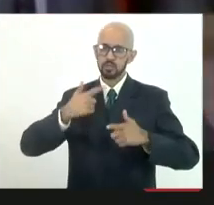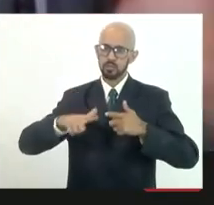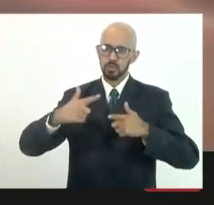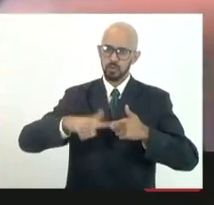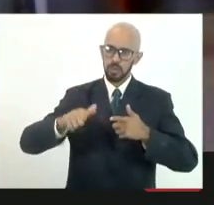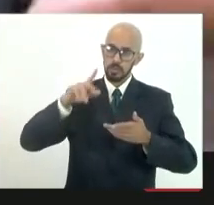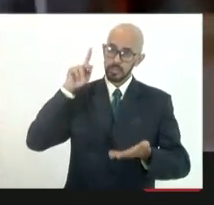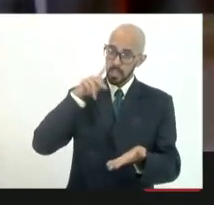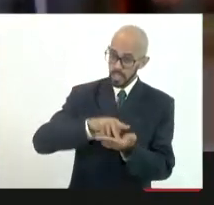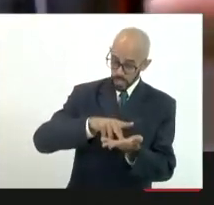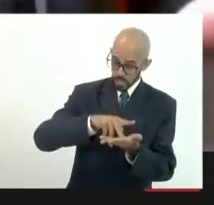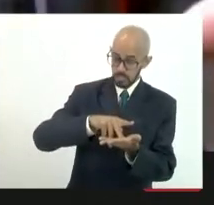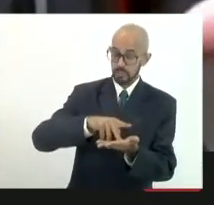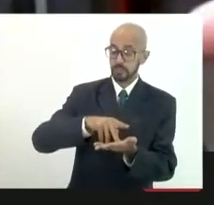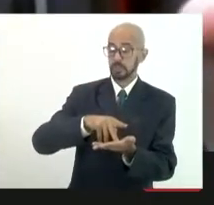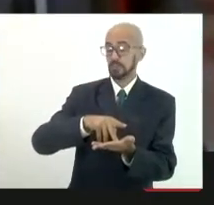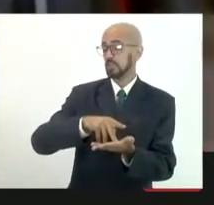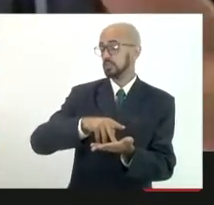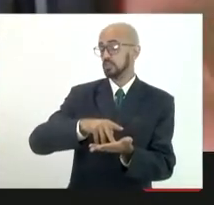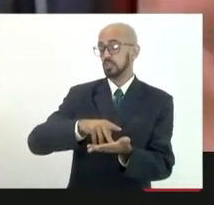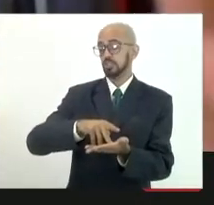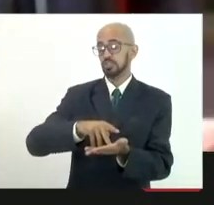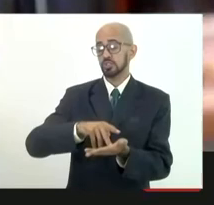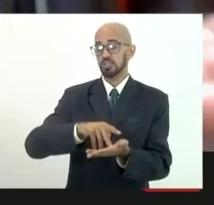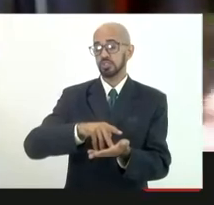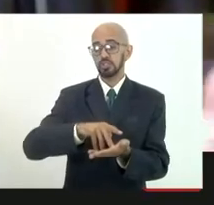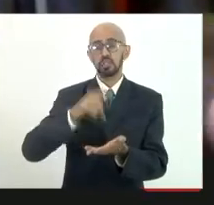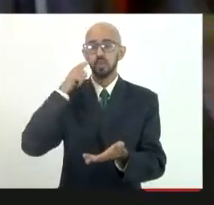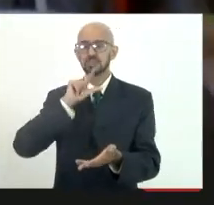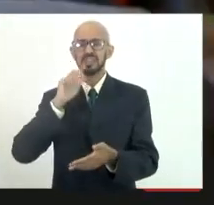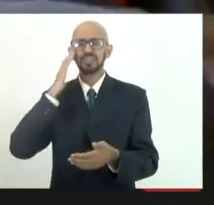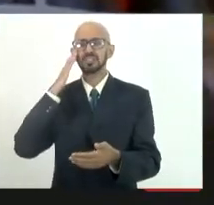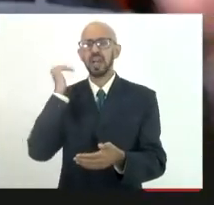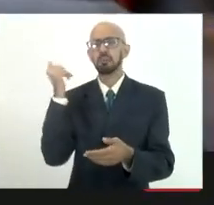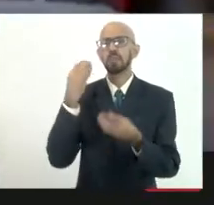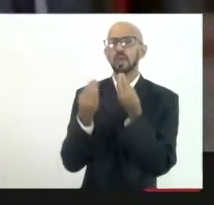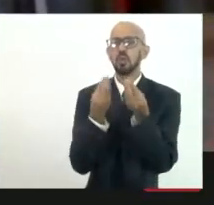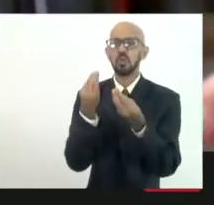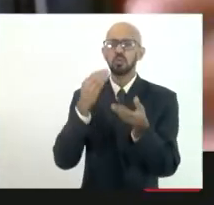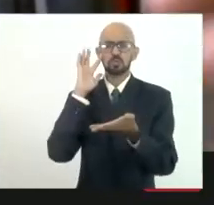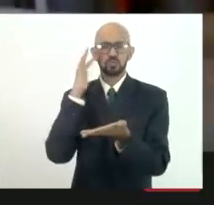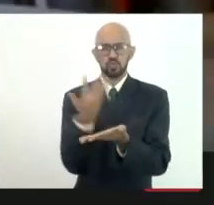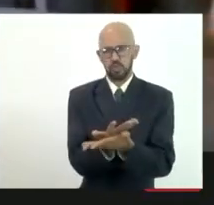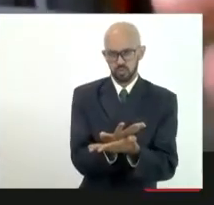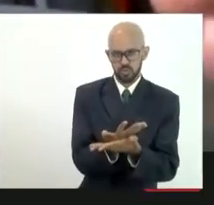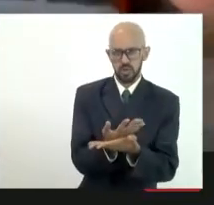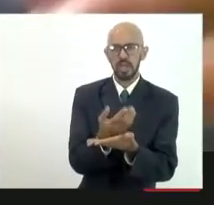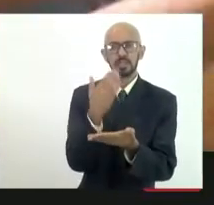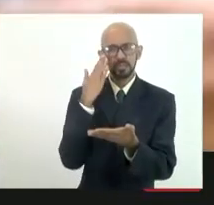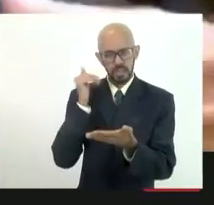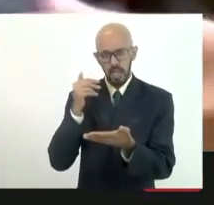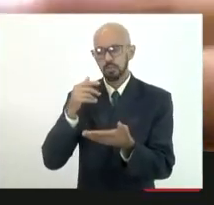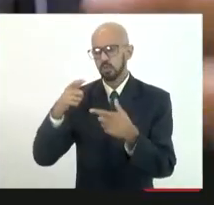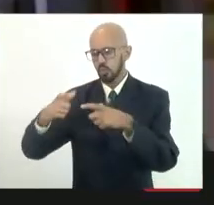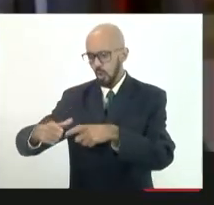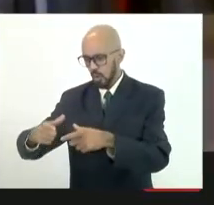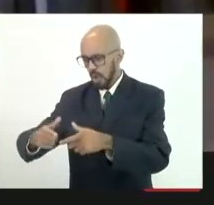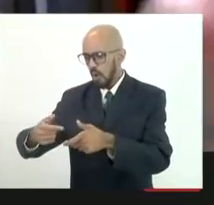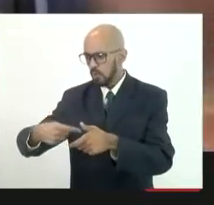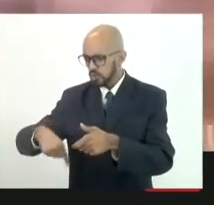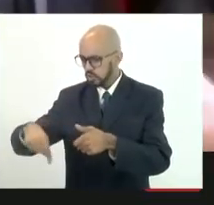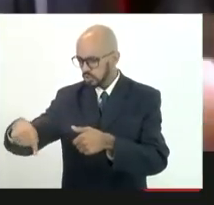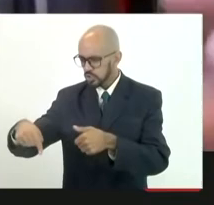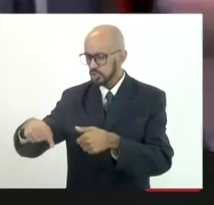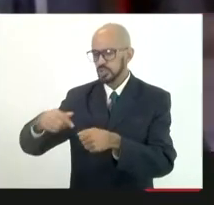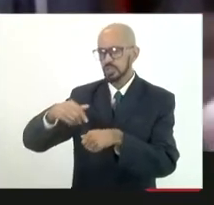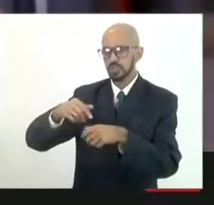a gente não saiba para onde ir. A partir do momento que existe um diálogo permanente, quando há um caso concreto, toda